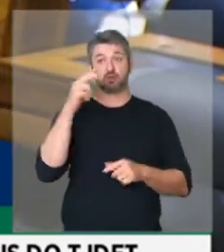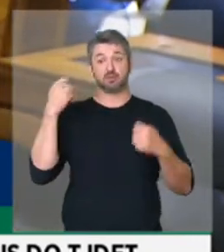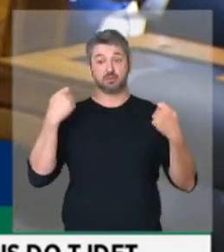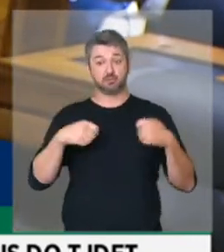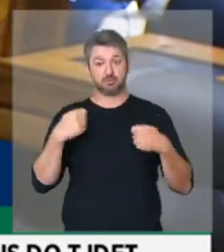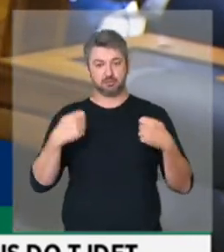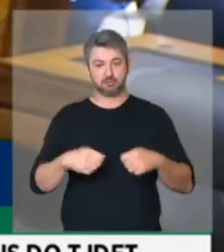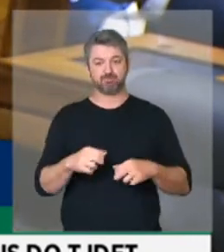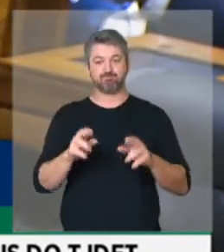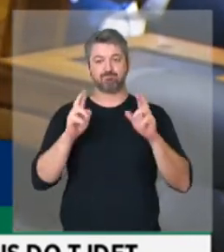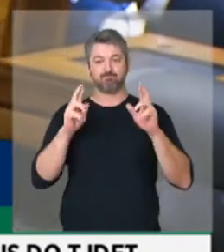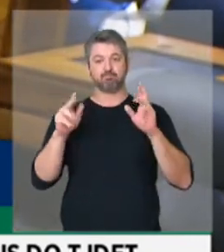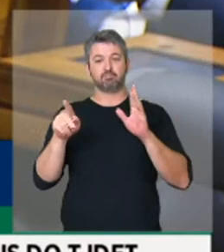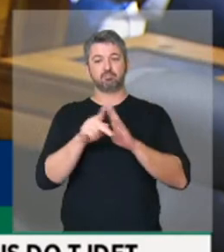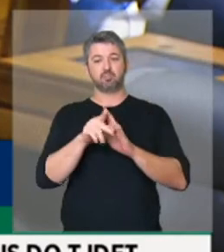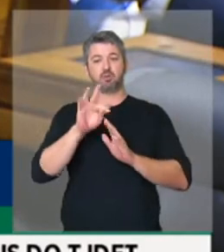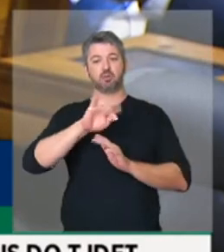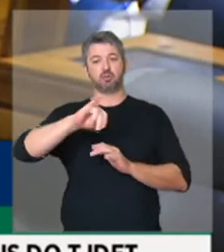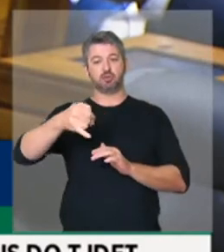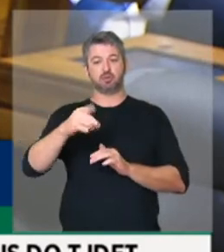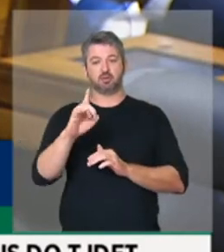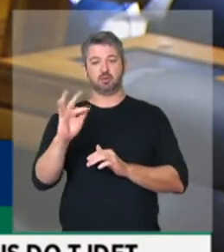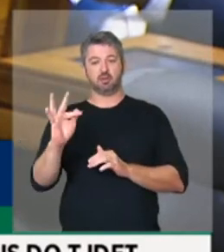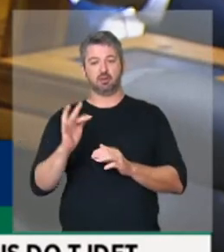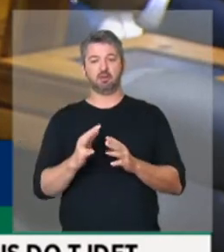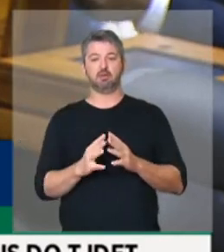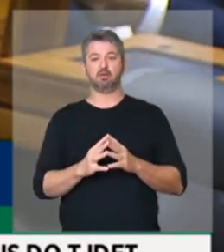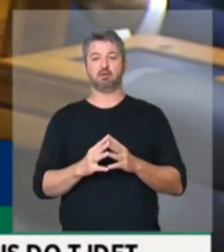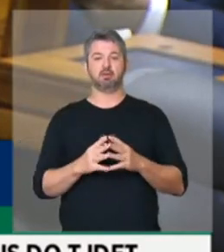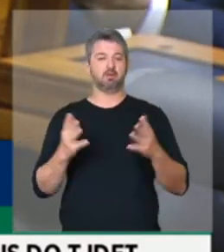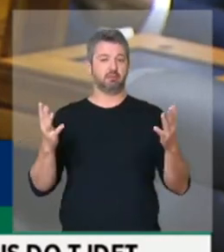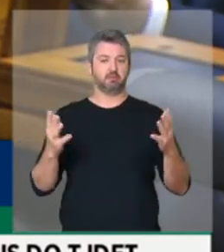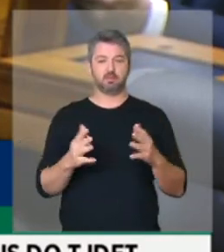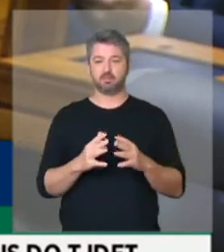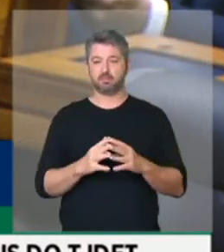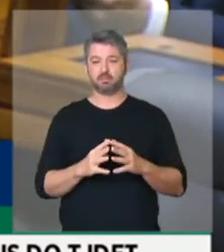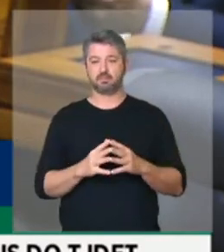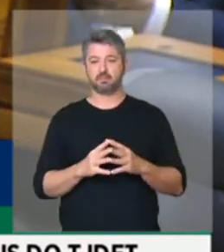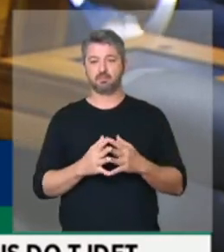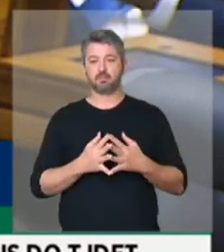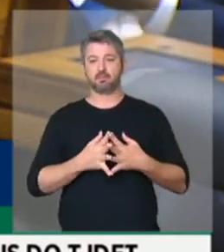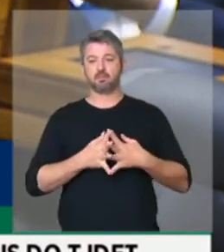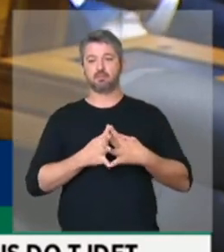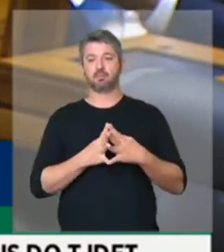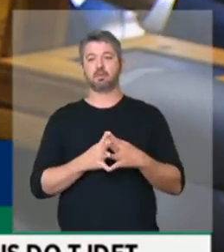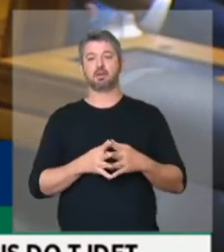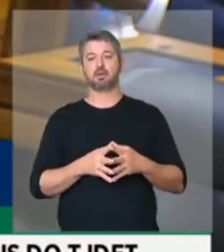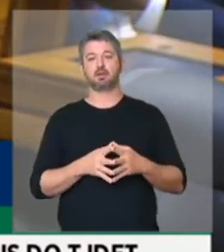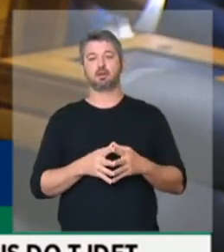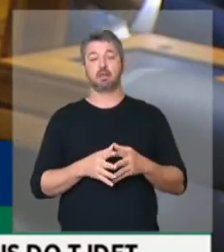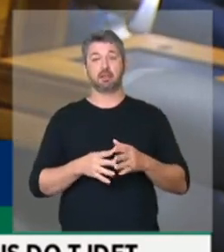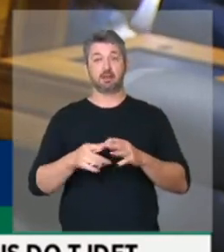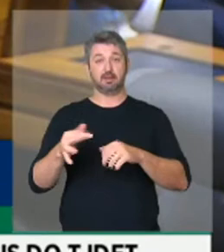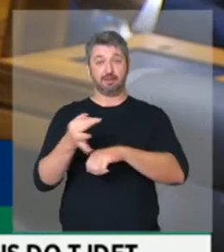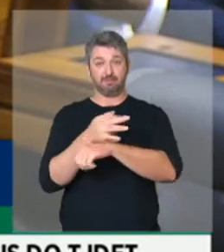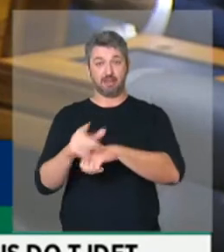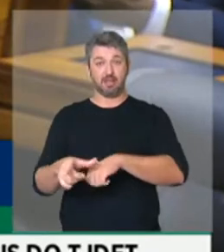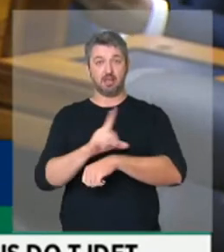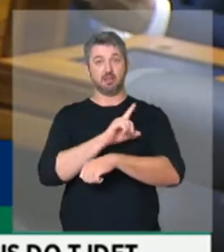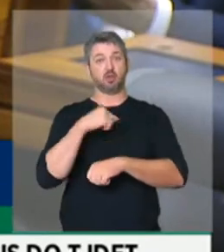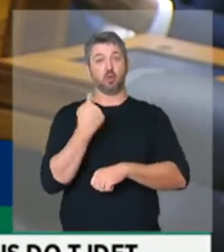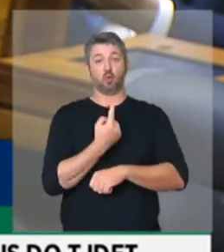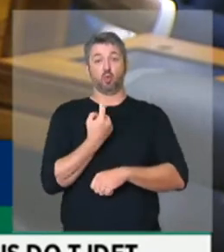esperada ainda pelo Tribunal de Justiça, né, de forma imediata, antes, inclusive, do nosso recesso. Nós somos o